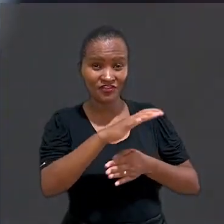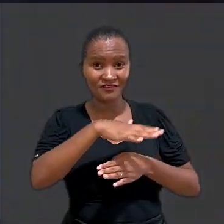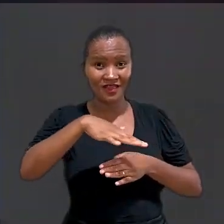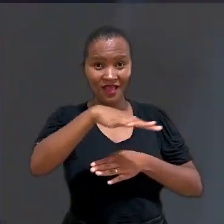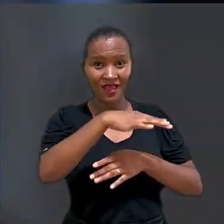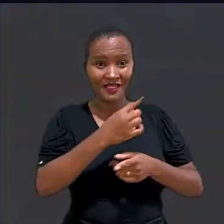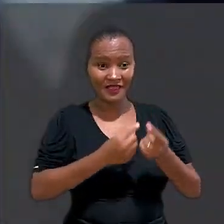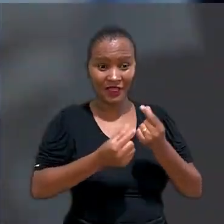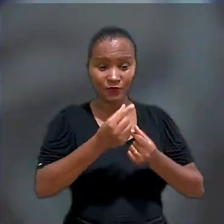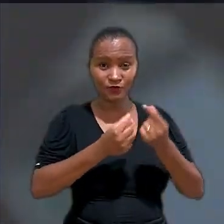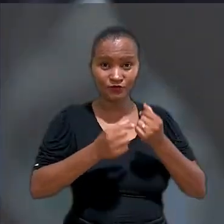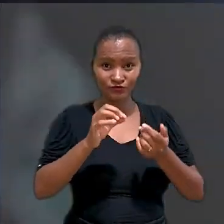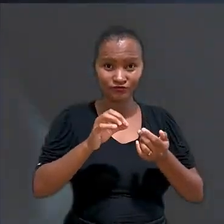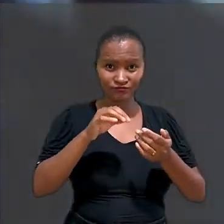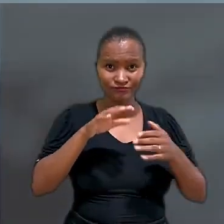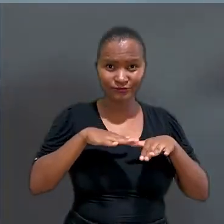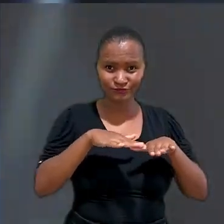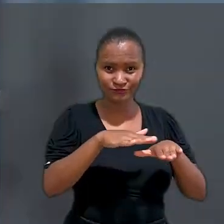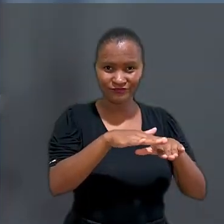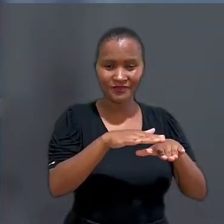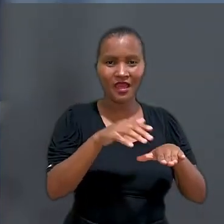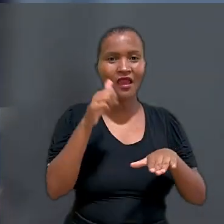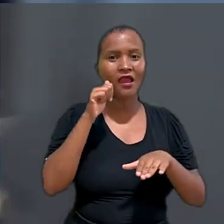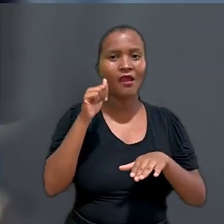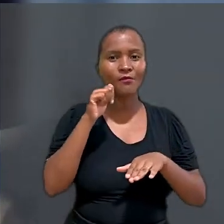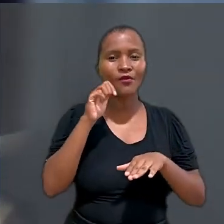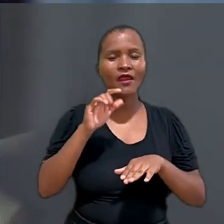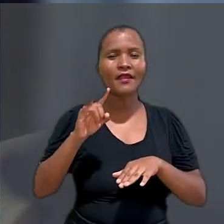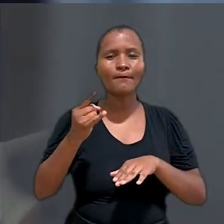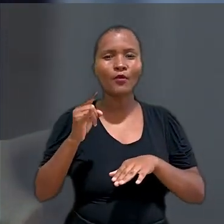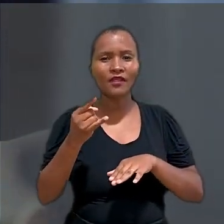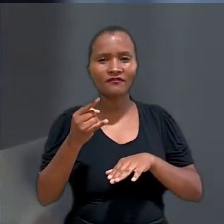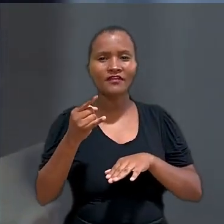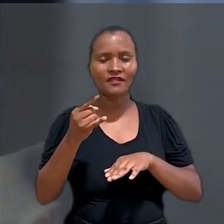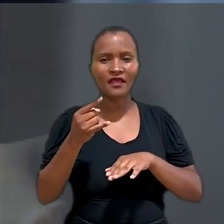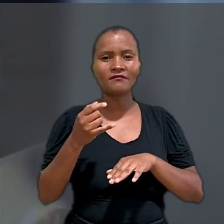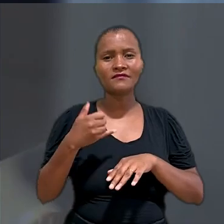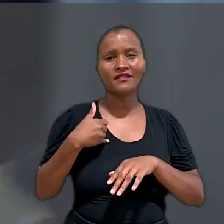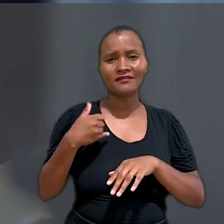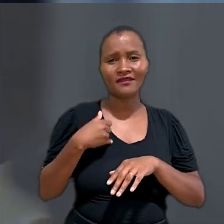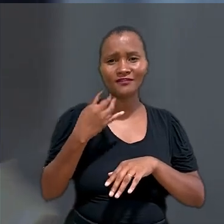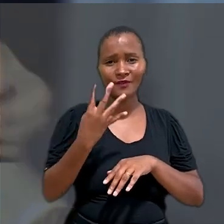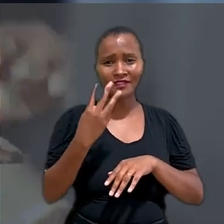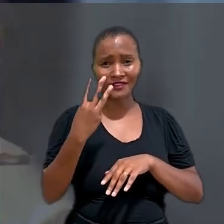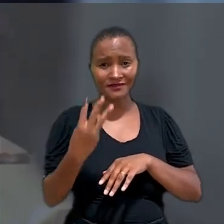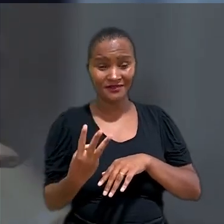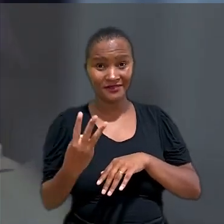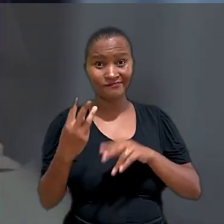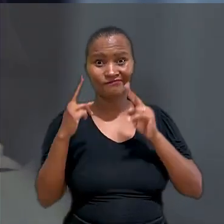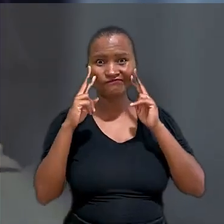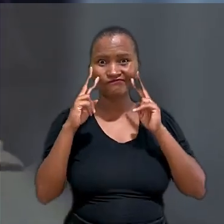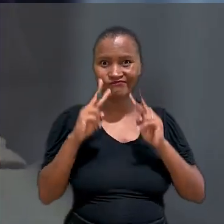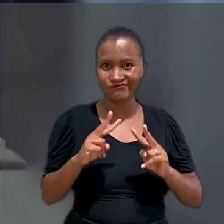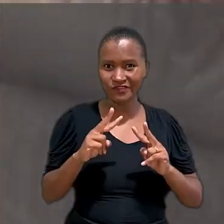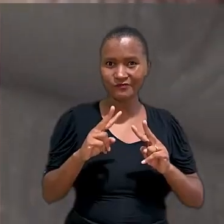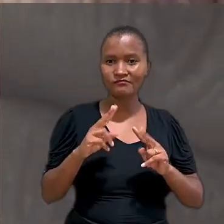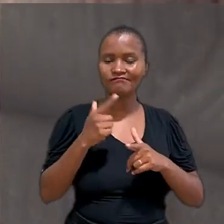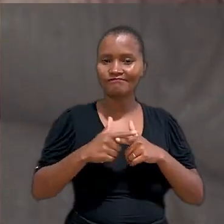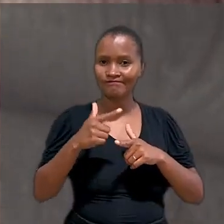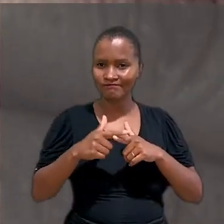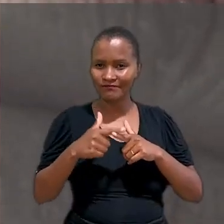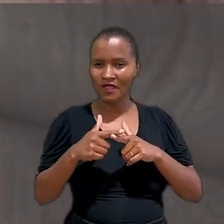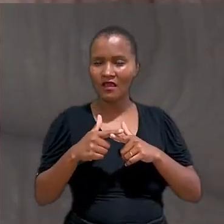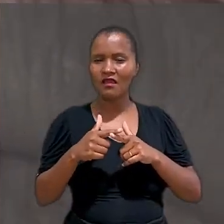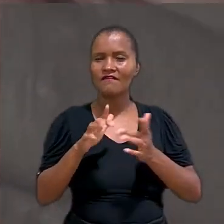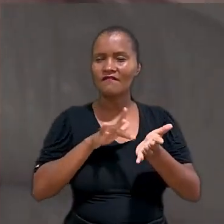imaginar que poderia investir no ramo da costura, a boliviana Janina Maria Nina Siniani, de 43 anos, se